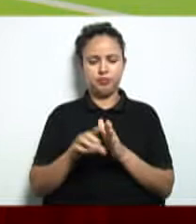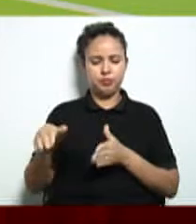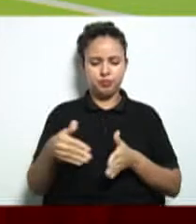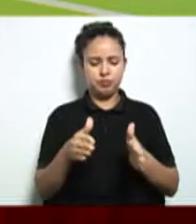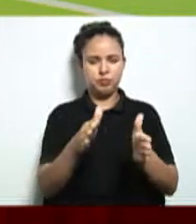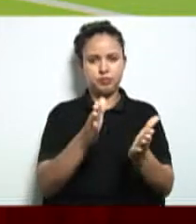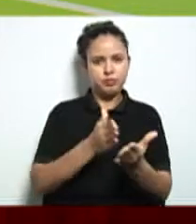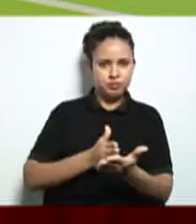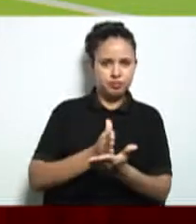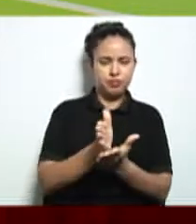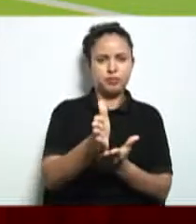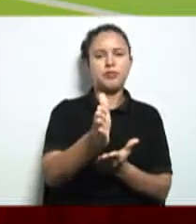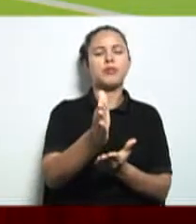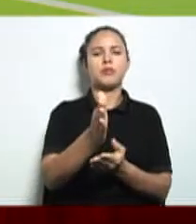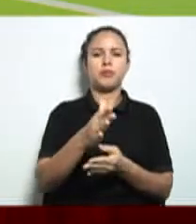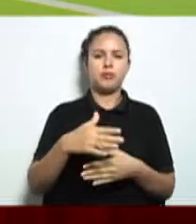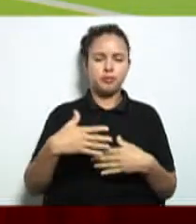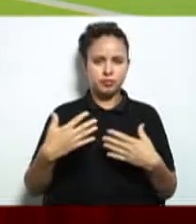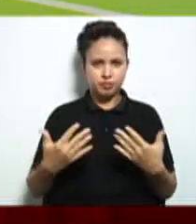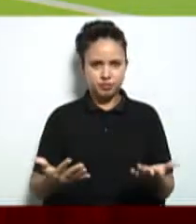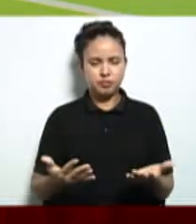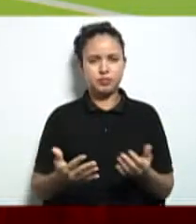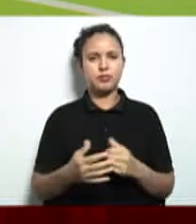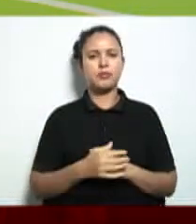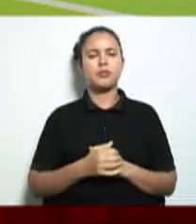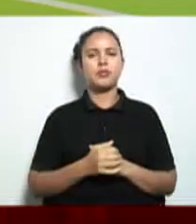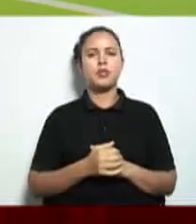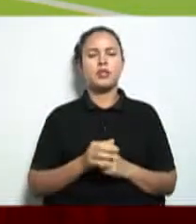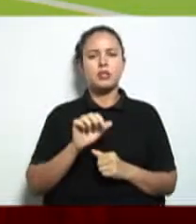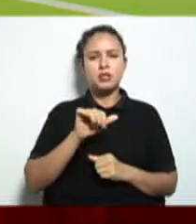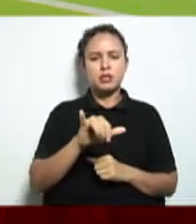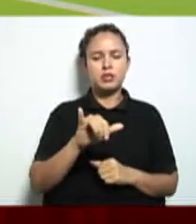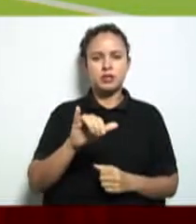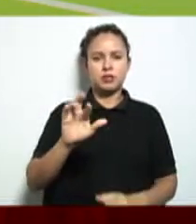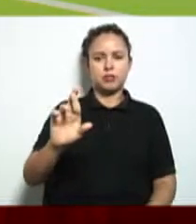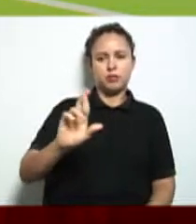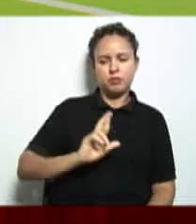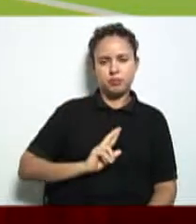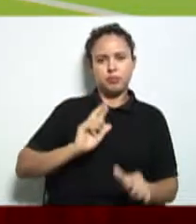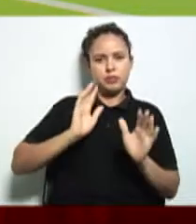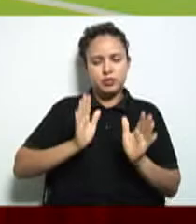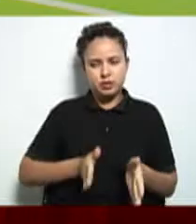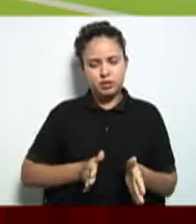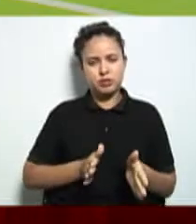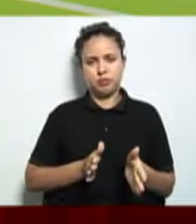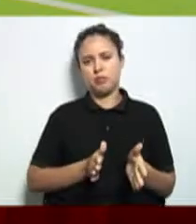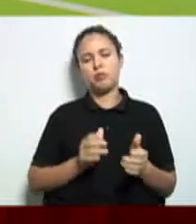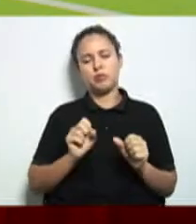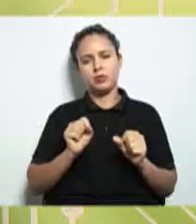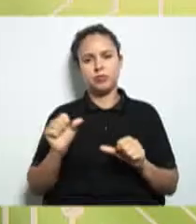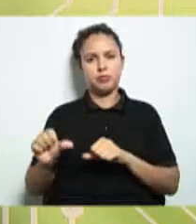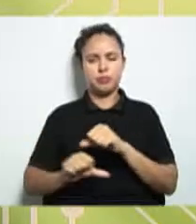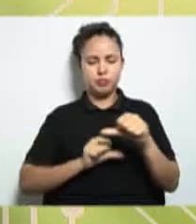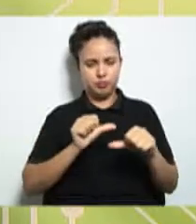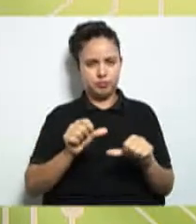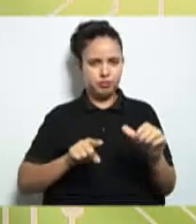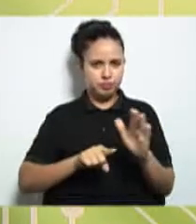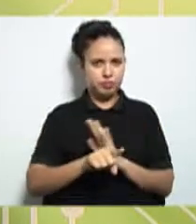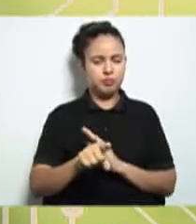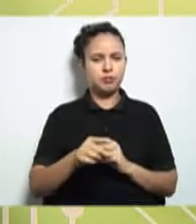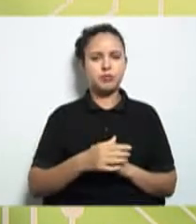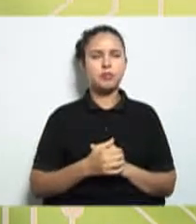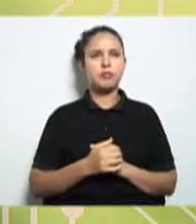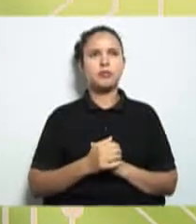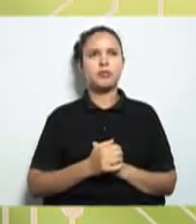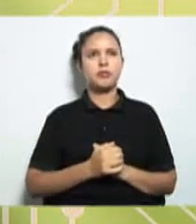eu já tiver a resposta, pode não ser interessante essa pergunta, né? Pode não ser adequada. Depois nós temos aí a